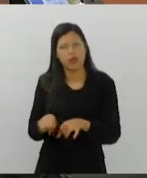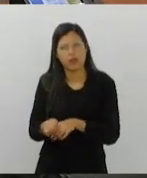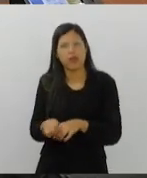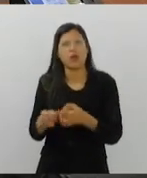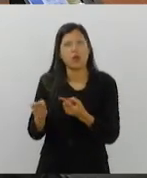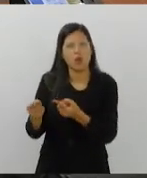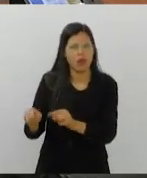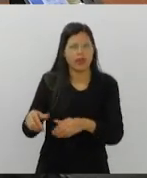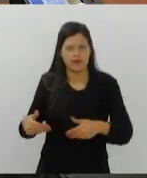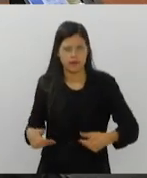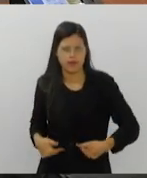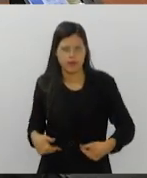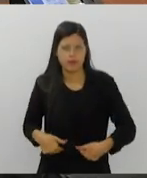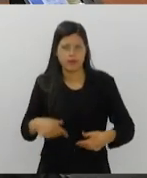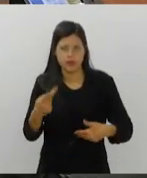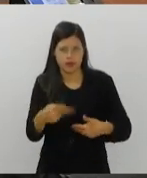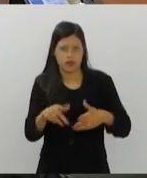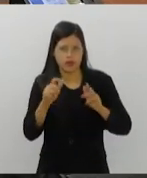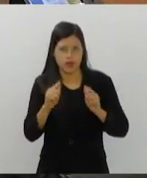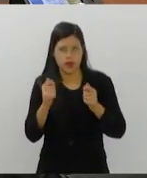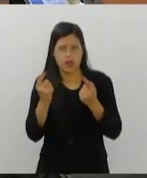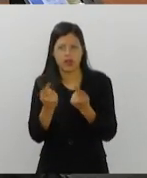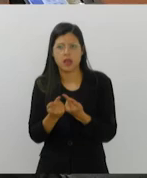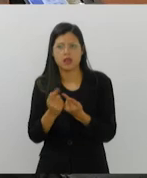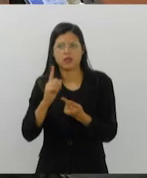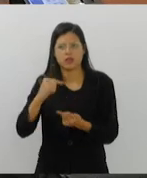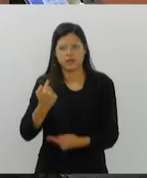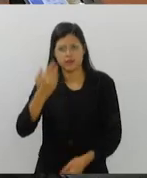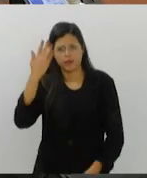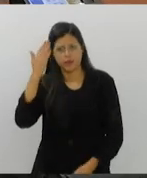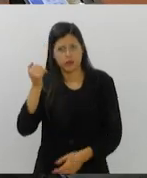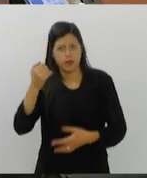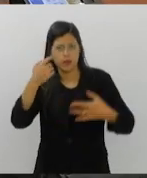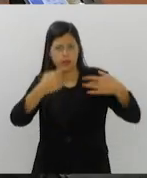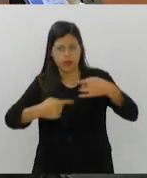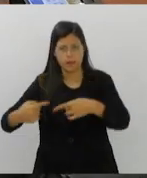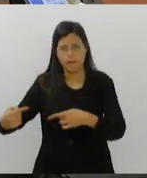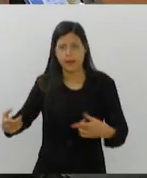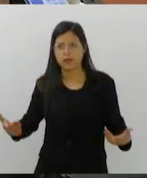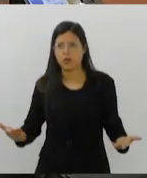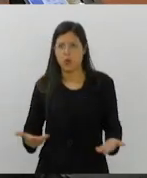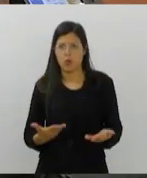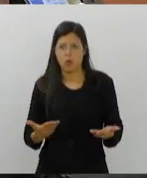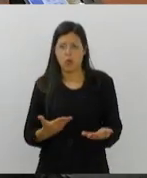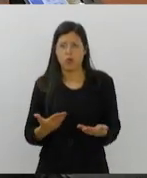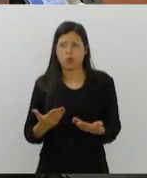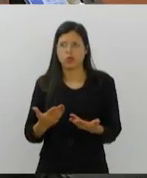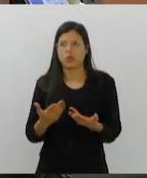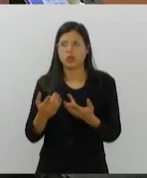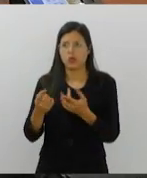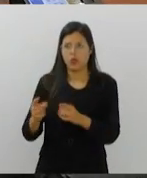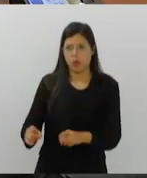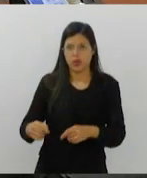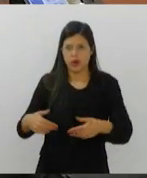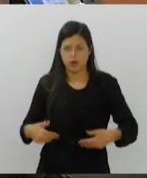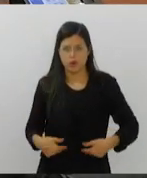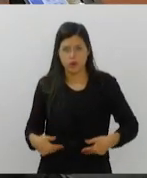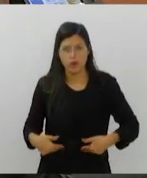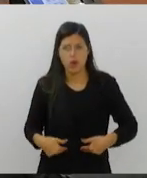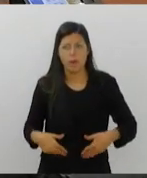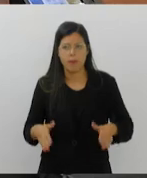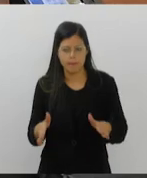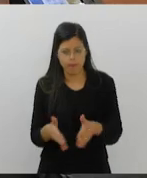aqui da Assembleia Legislativa. A gente sabe que todo o debate hoje de combate à fome, à miséria e à pobreza